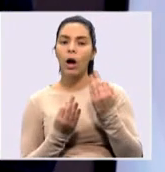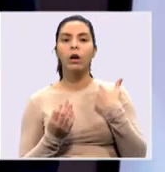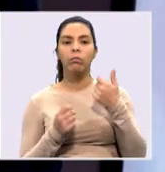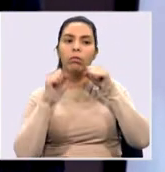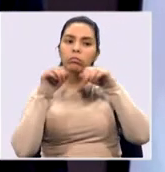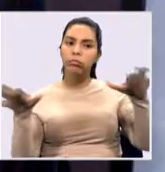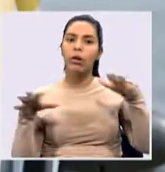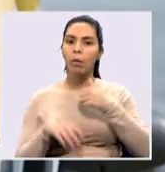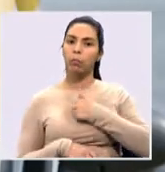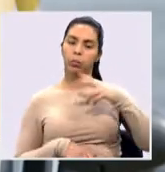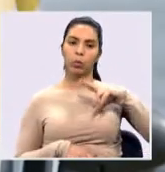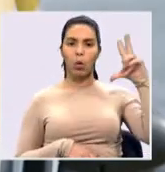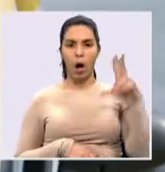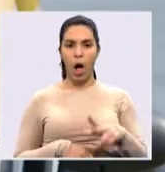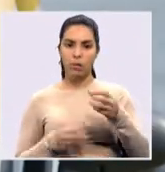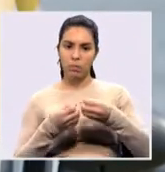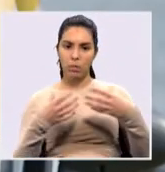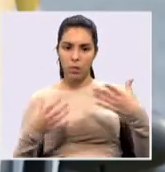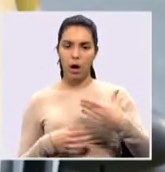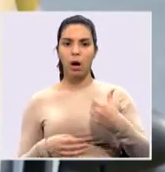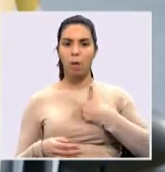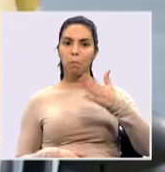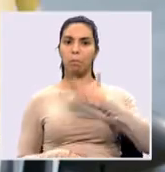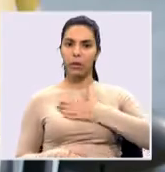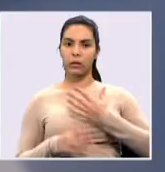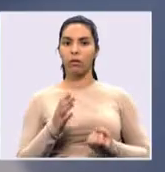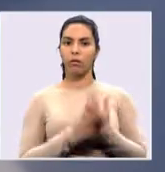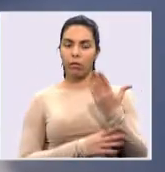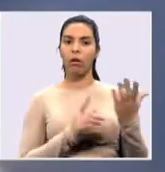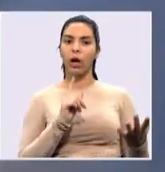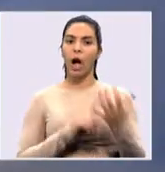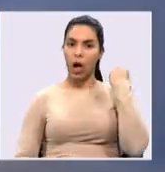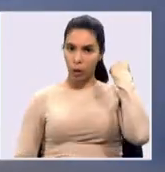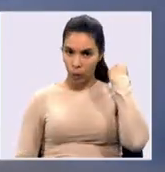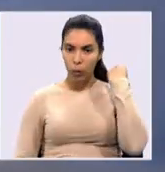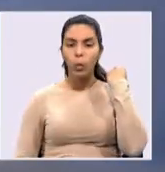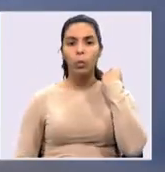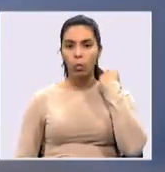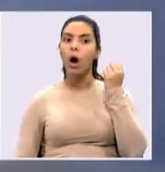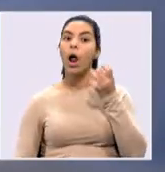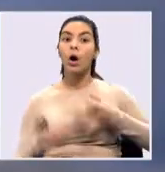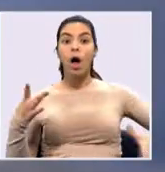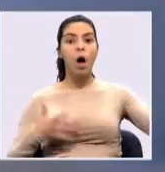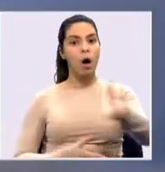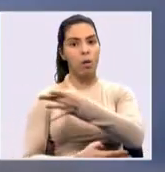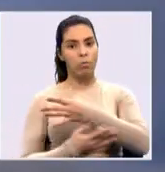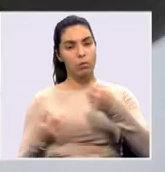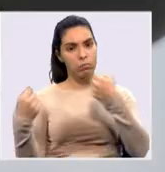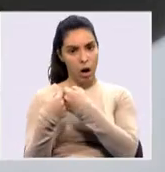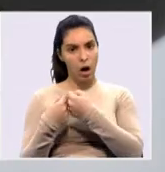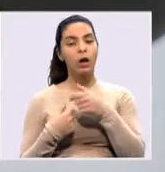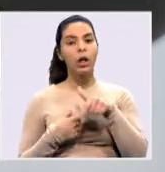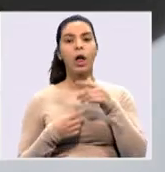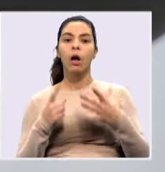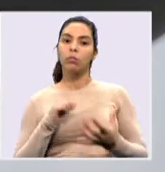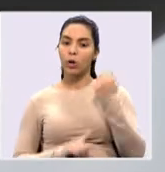reconhecimento do empreendedorismo português. É a primeira vez que uma startup portuguesa ganha este mesmo prémio ao nível da Europa e